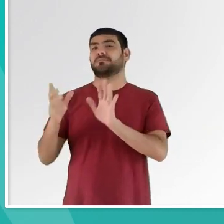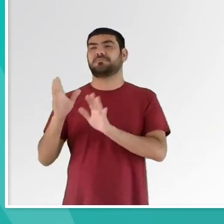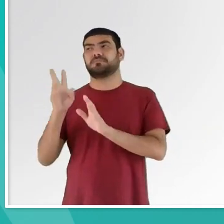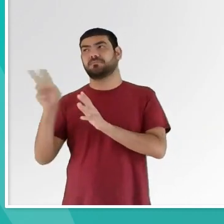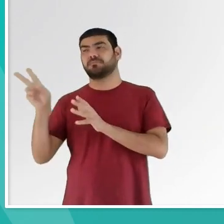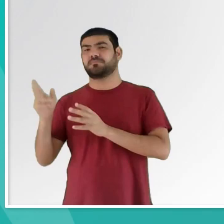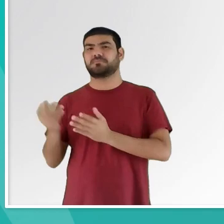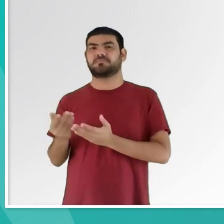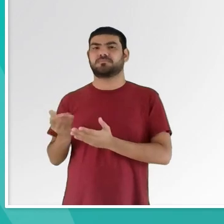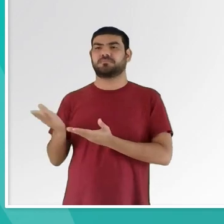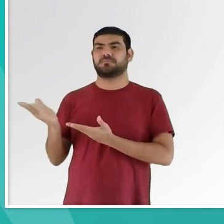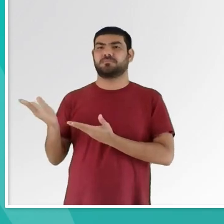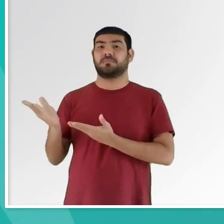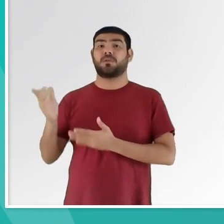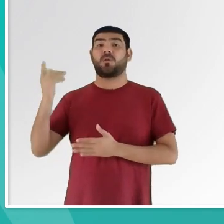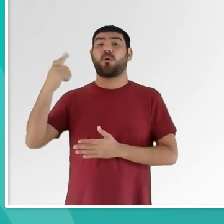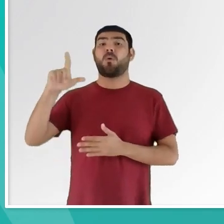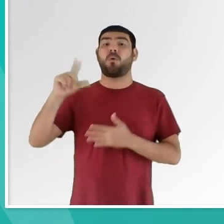um artista, vamos ver?